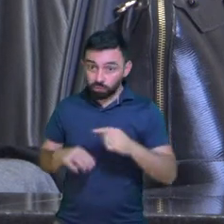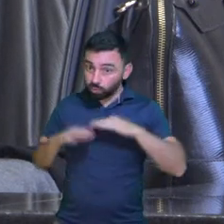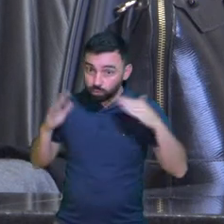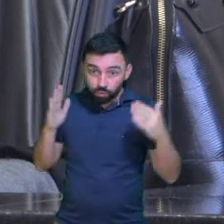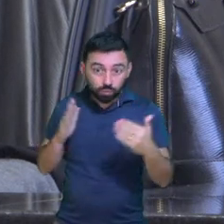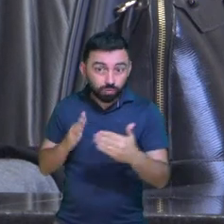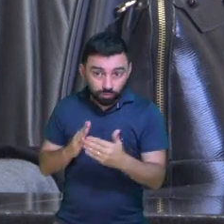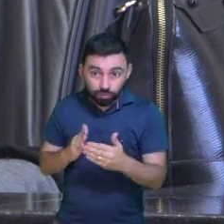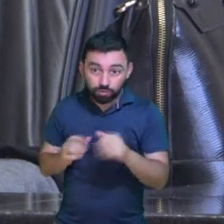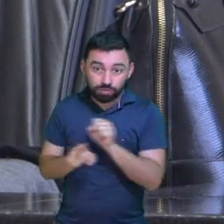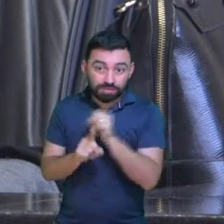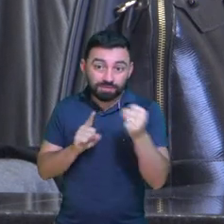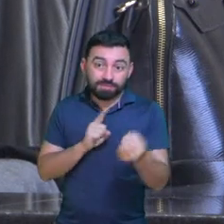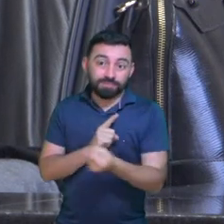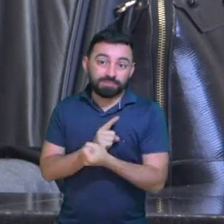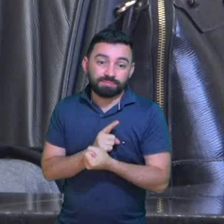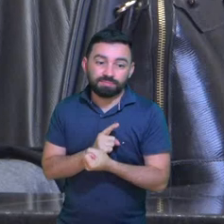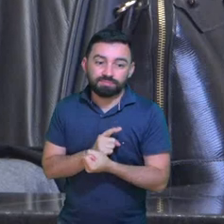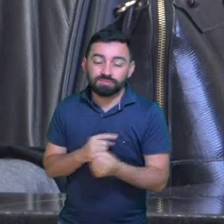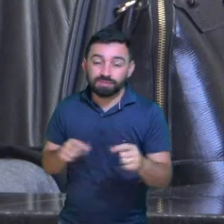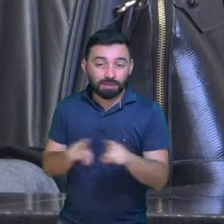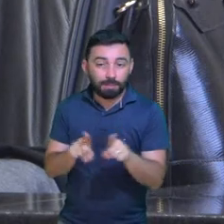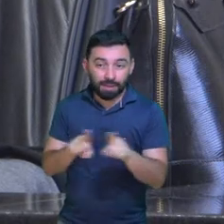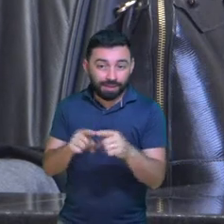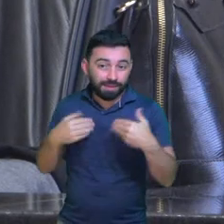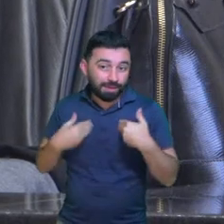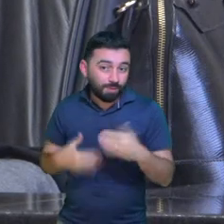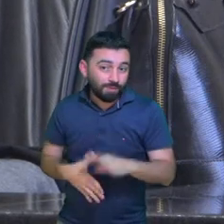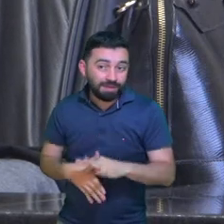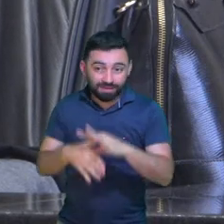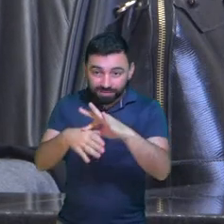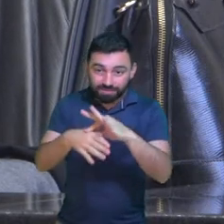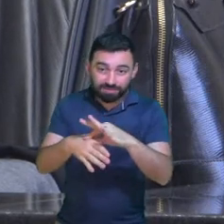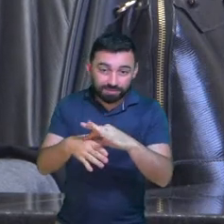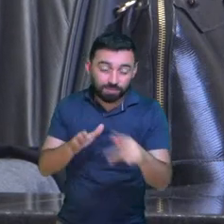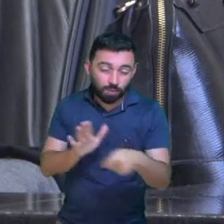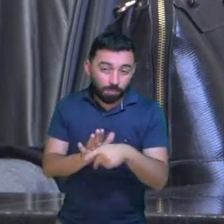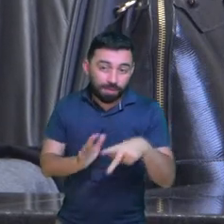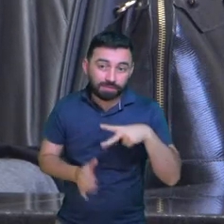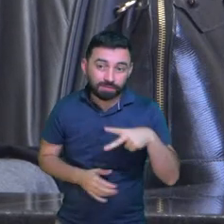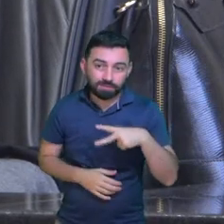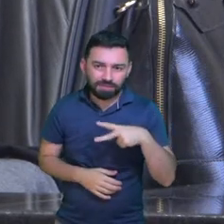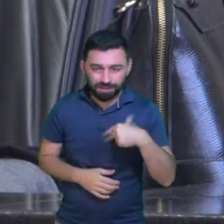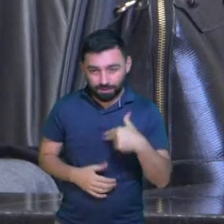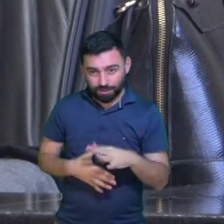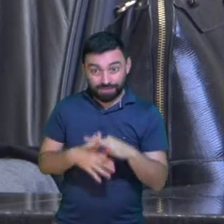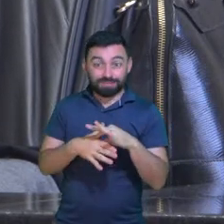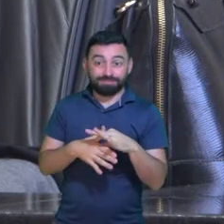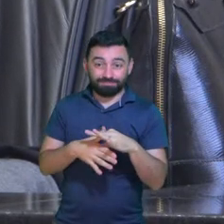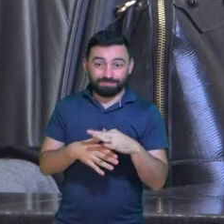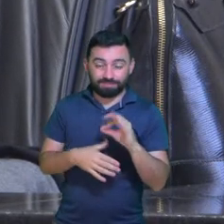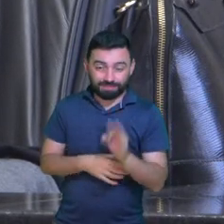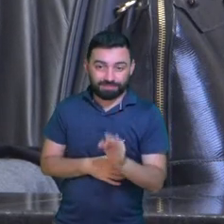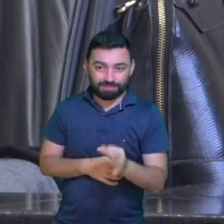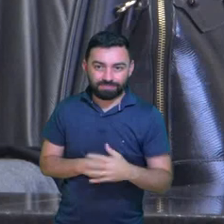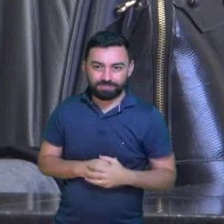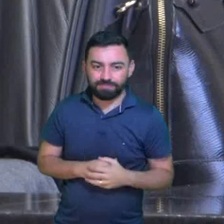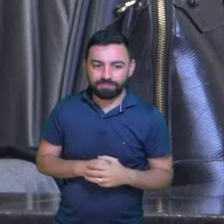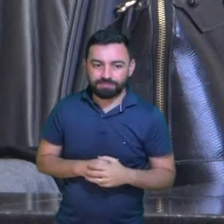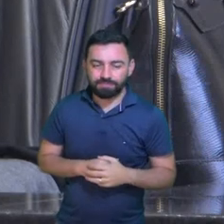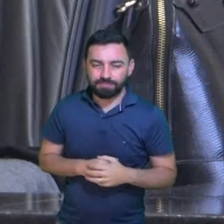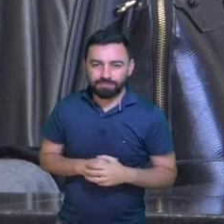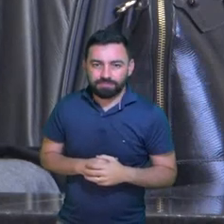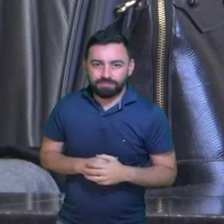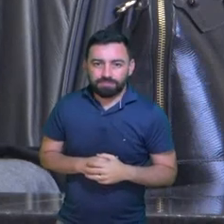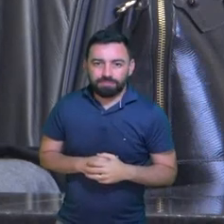sociedade e Inclusive eu como liderança do setor particular eu sou uma liderança no meu setor Inclusive eu